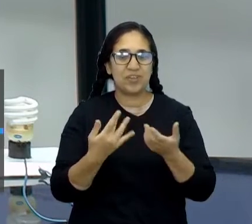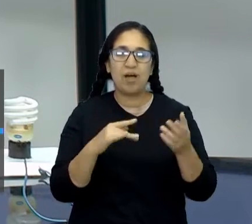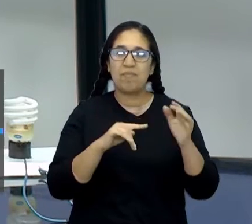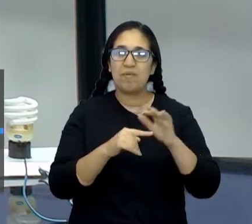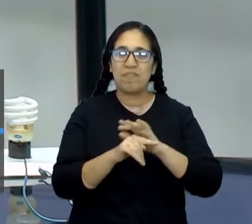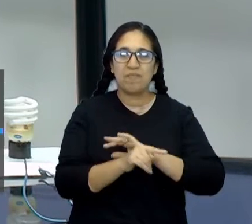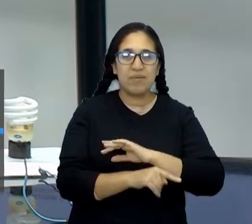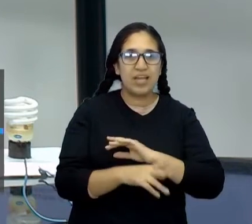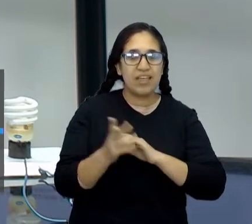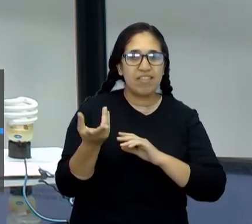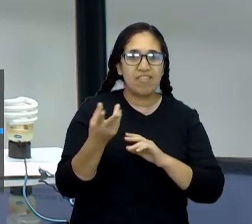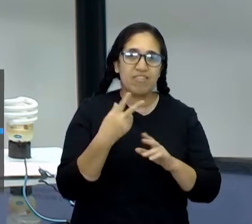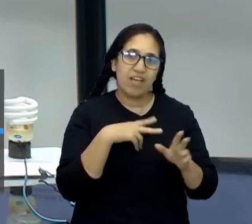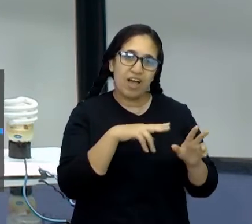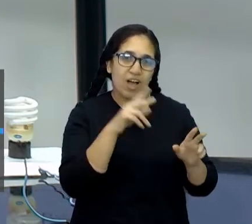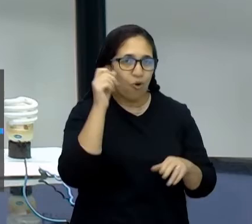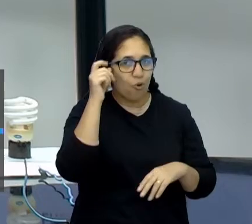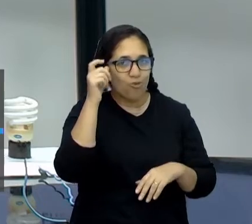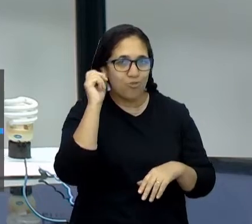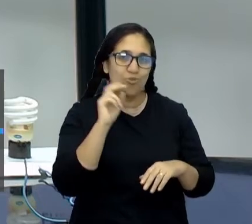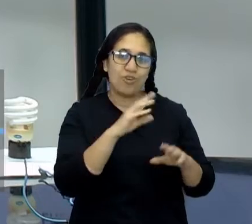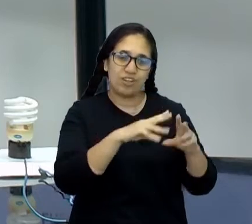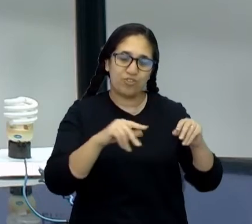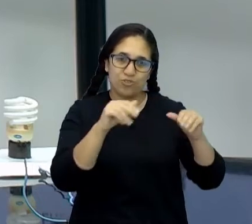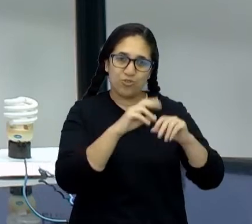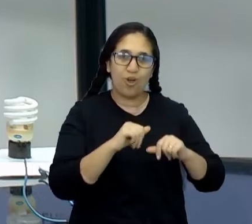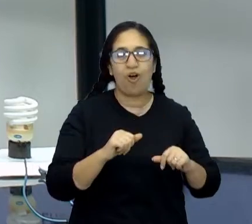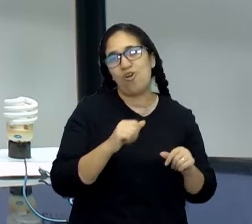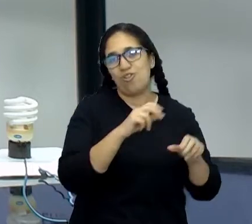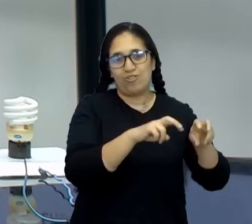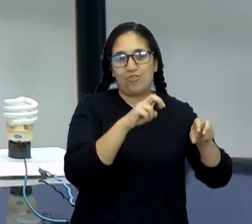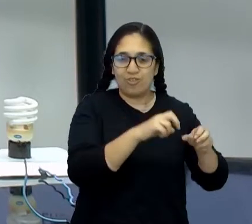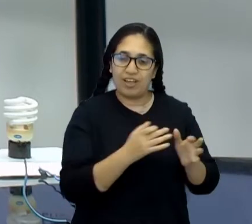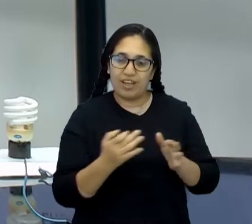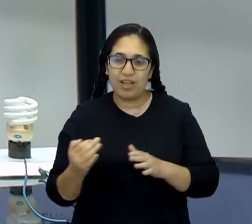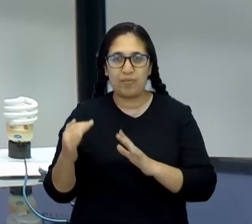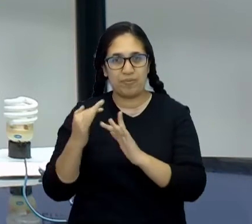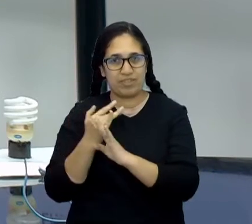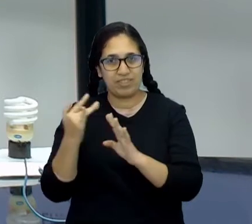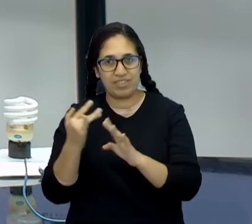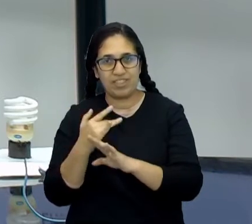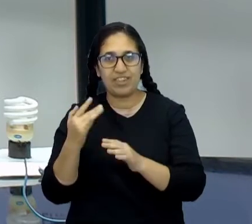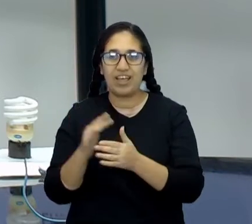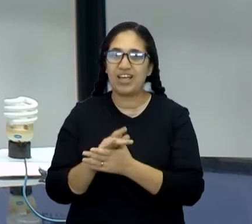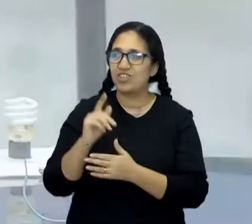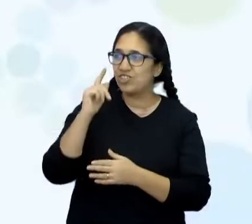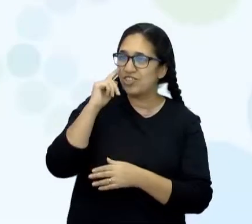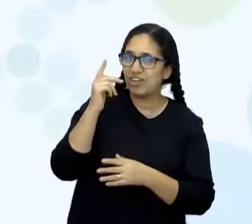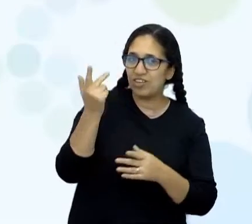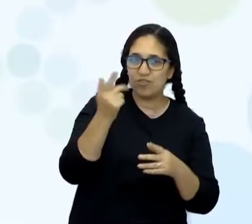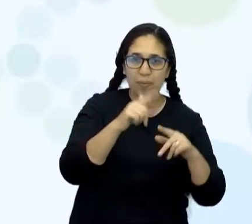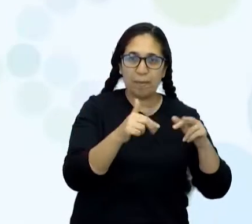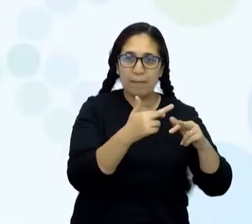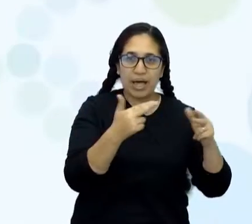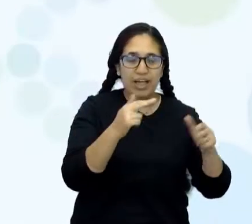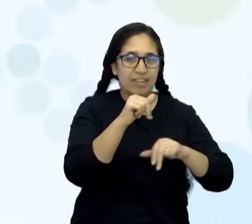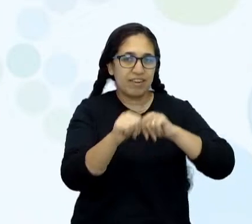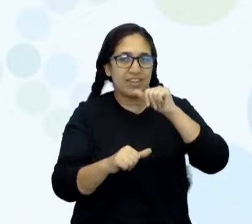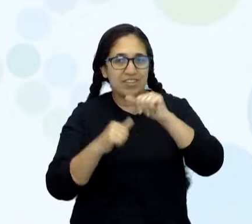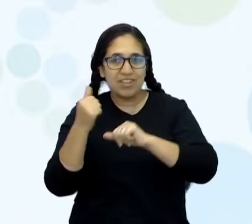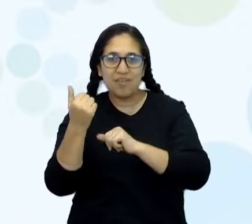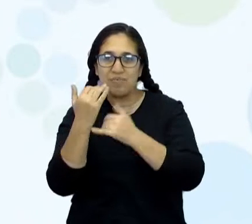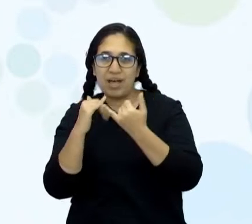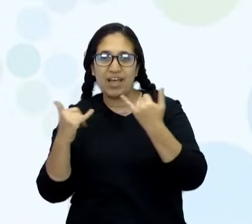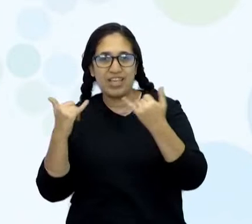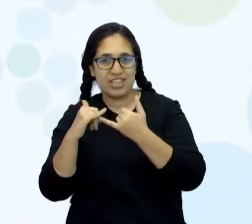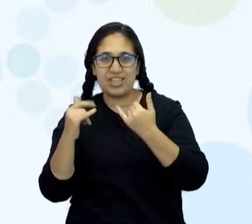aprofundamento à cultura do solo do Campo à Cidade. Eu estou aqui no componente transformação de matéria e energia, já na atividade 4. Tá aí na telinha